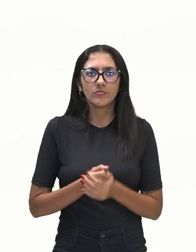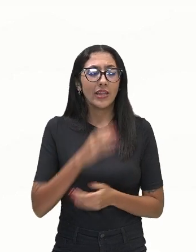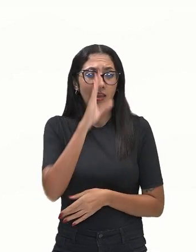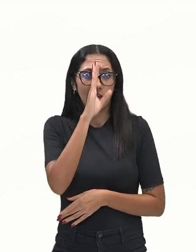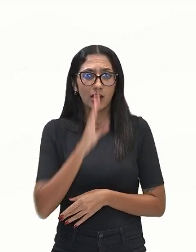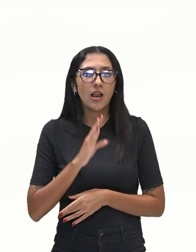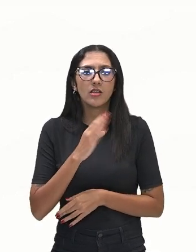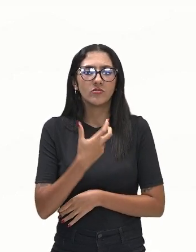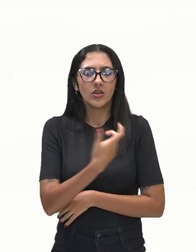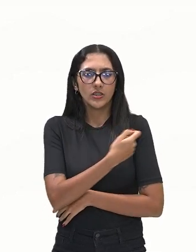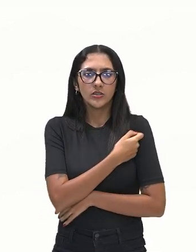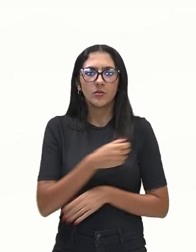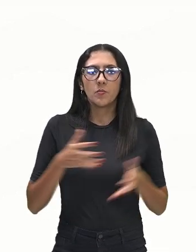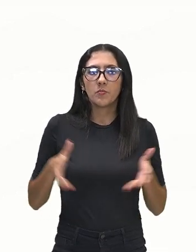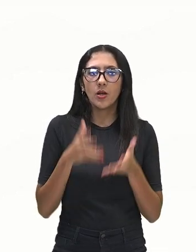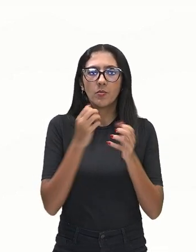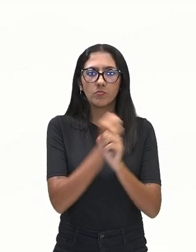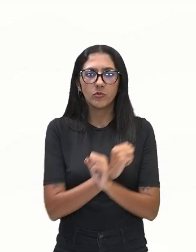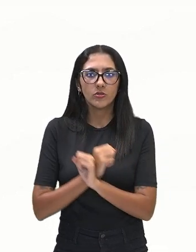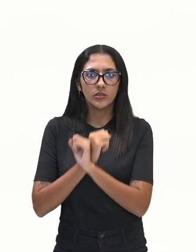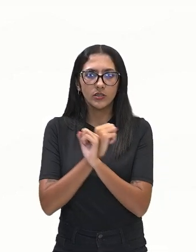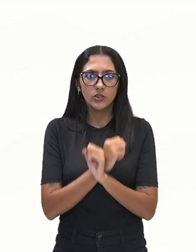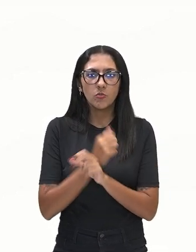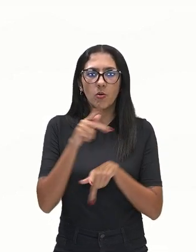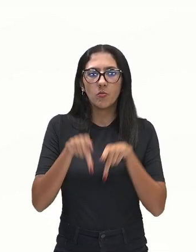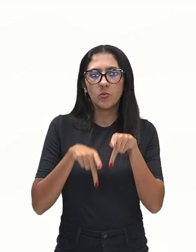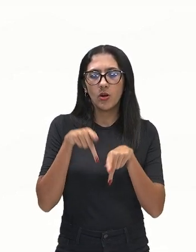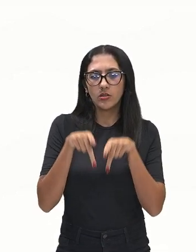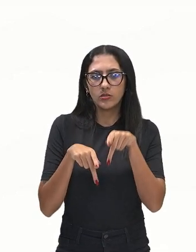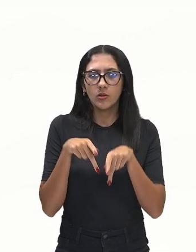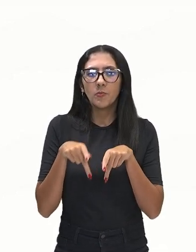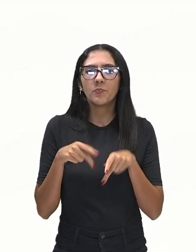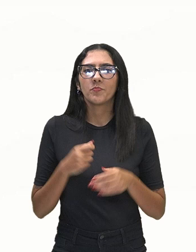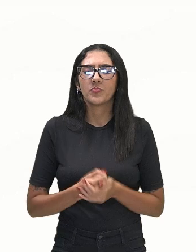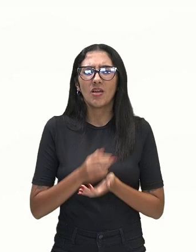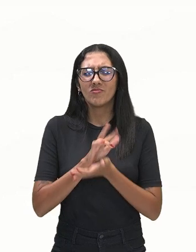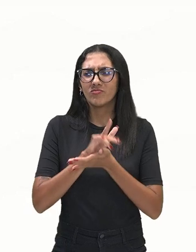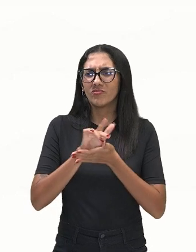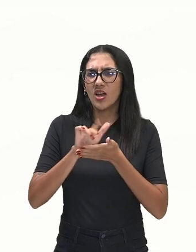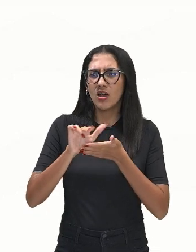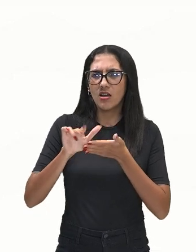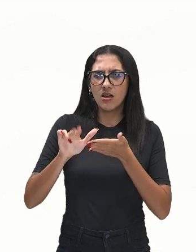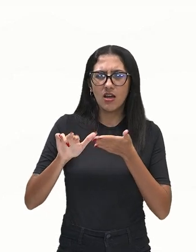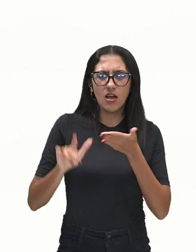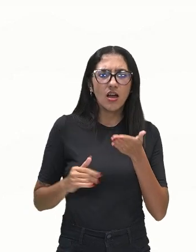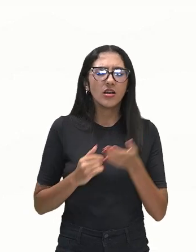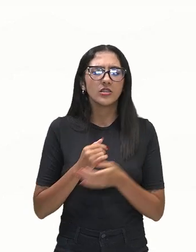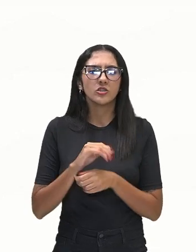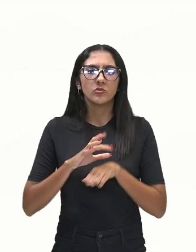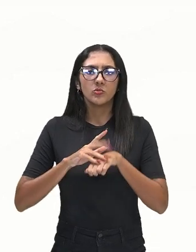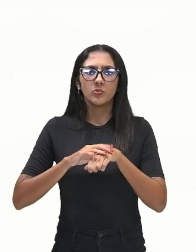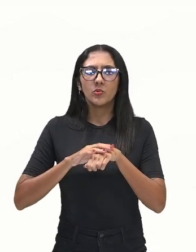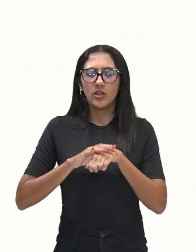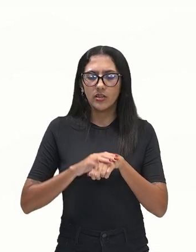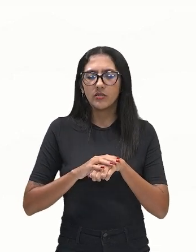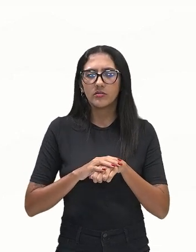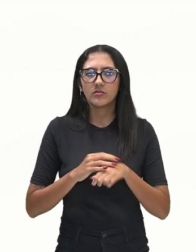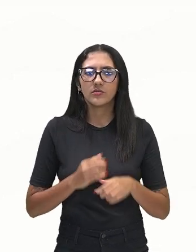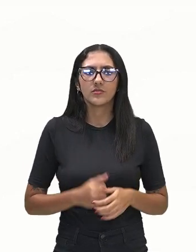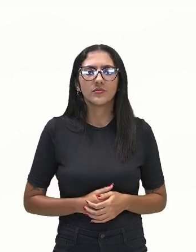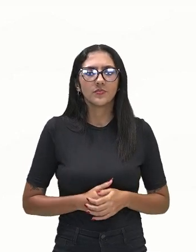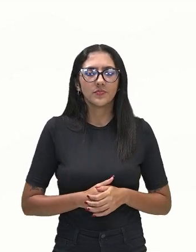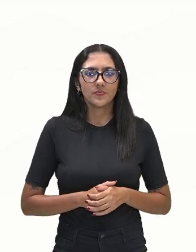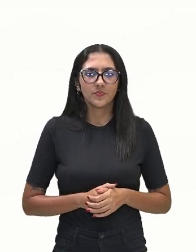a proteção da população contra uma grande, né, uma ampla gama de